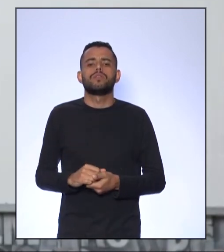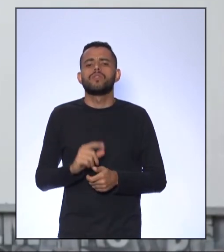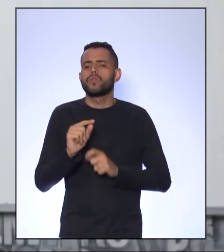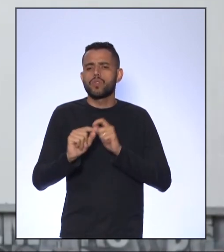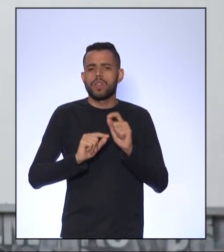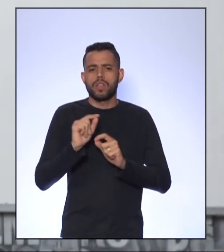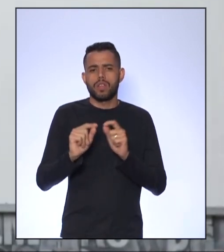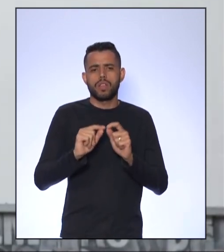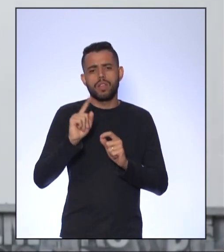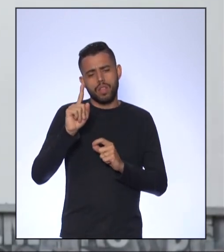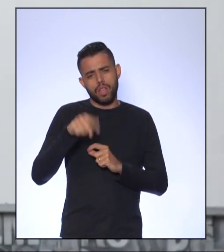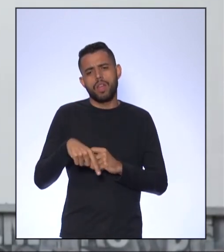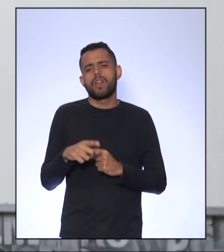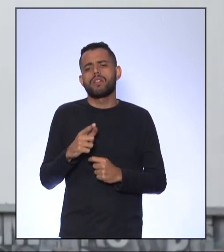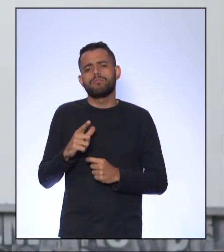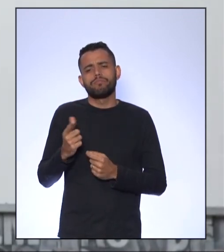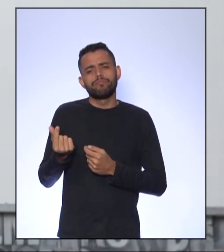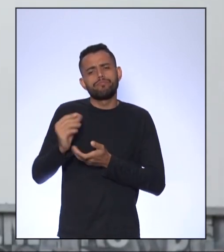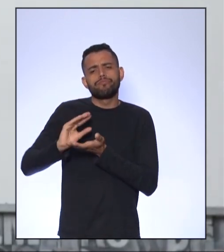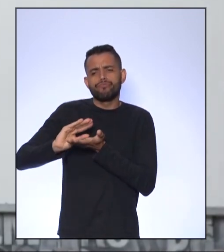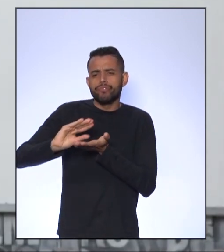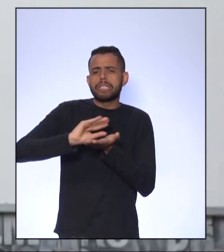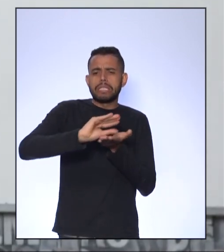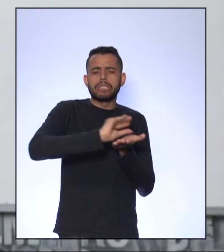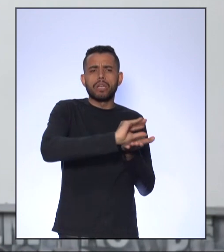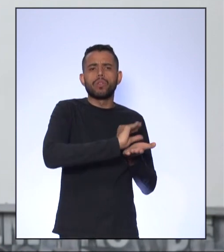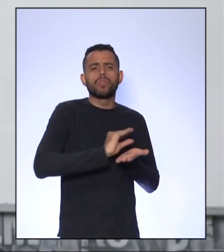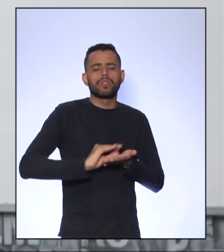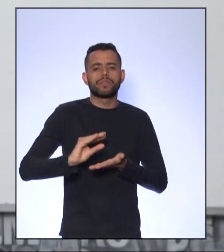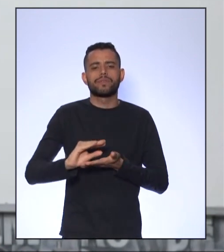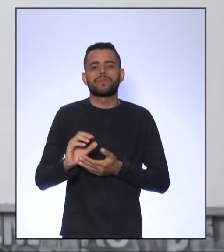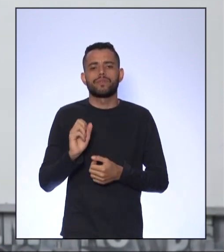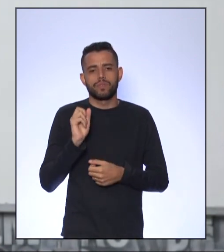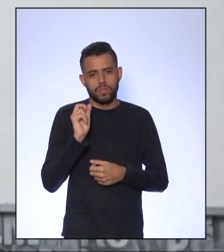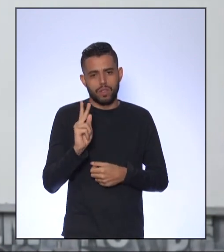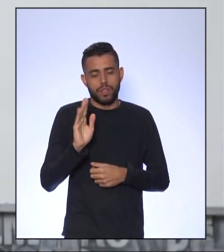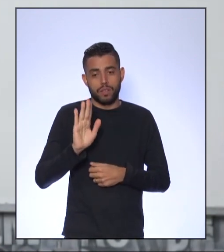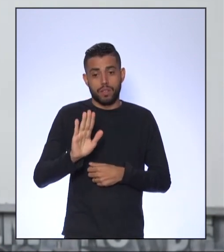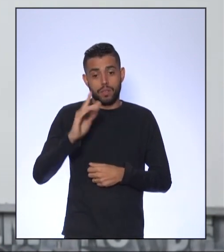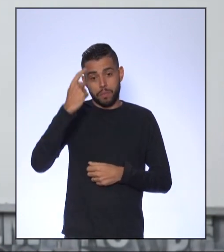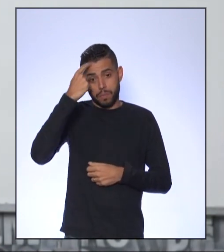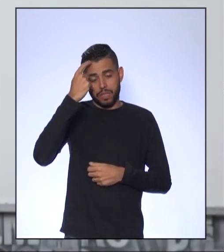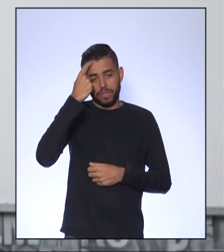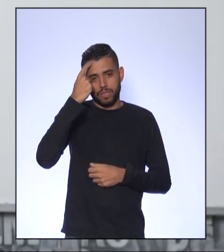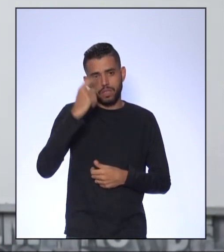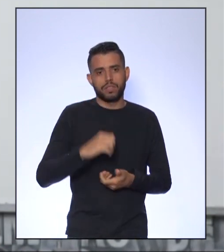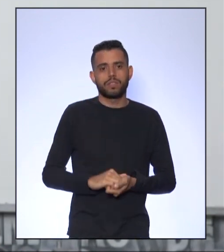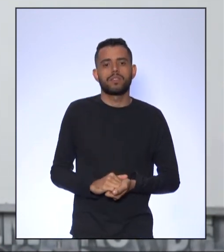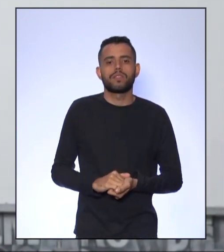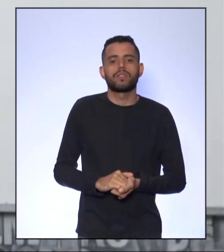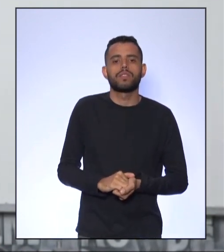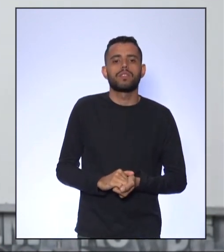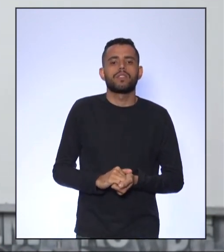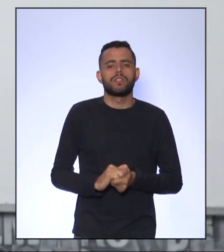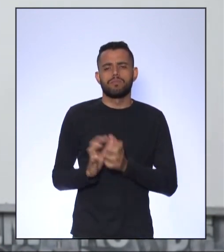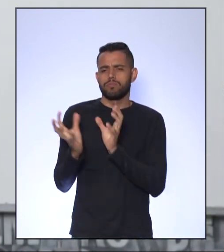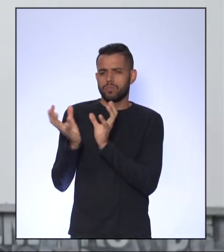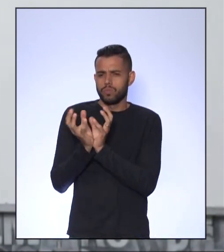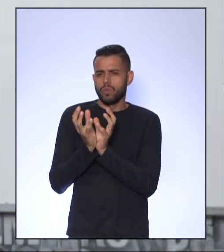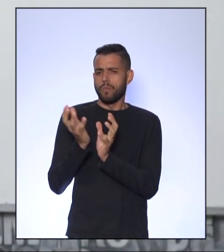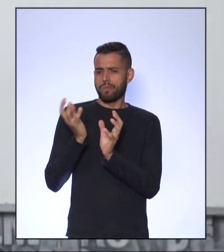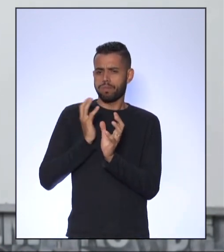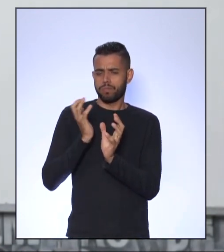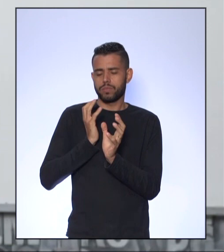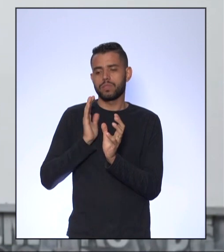dá por financiadores. Beleza, professor. Vamos pensar agora. A burguesia está na Itália,